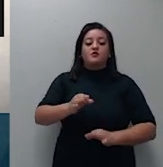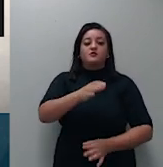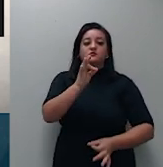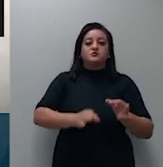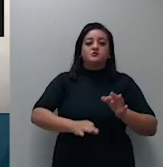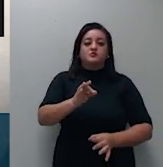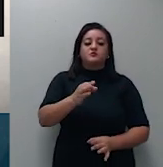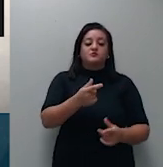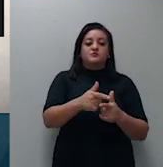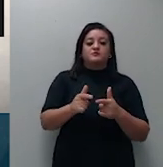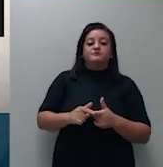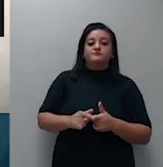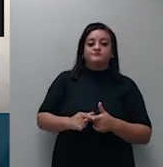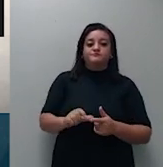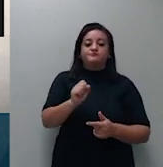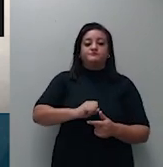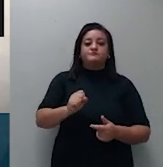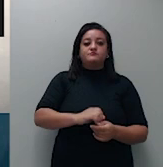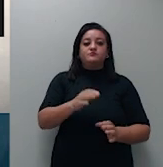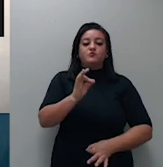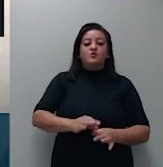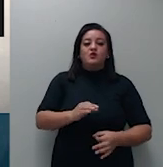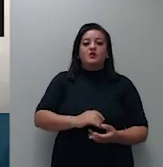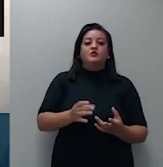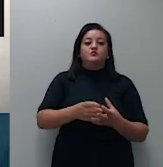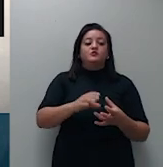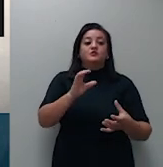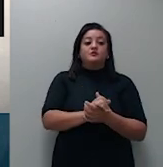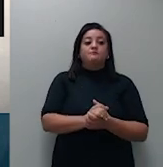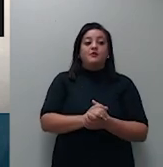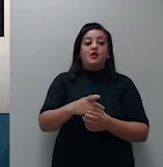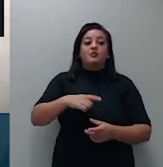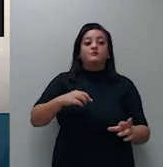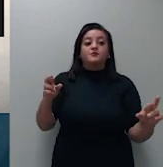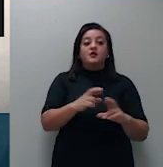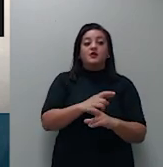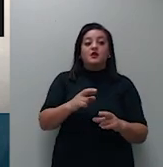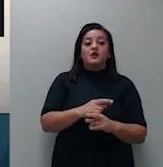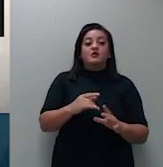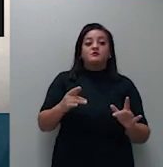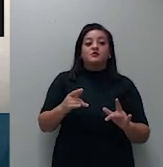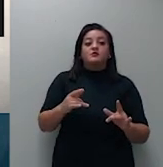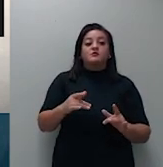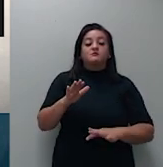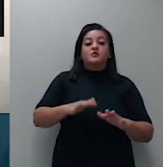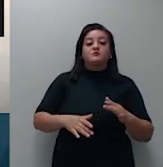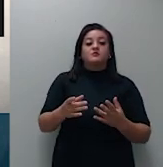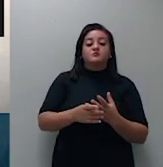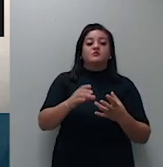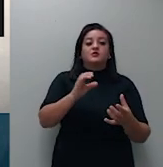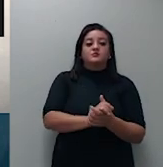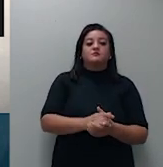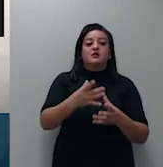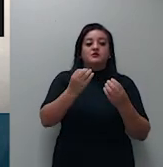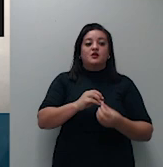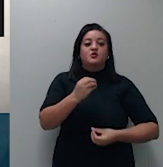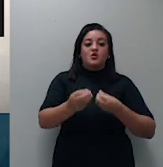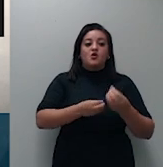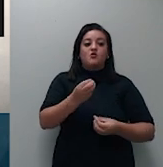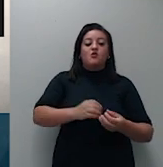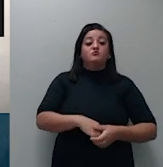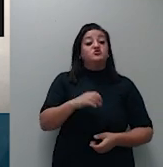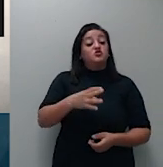nos treinamentos jurídico pátrio da união estável sendo os relacionamentos da margem de casamento formal